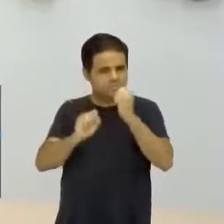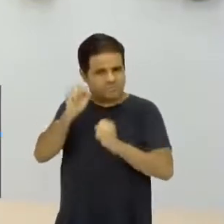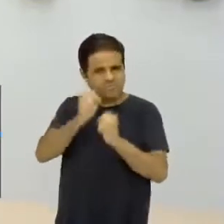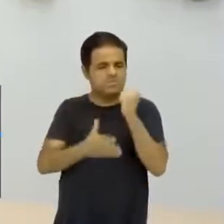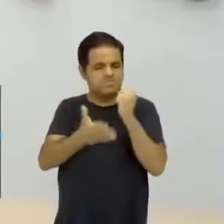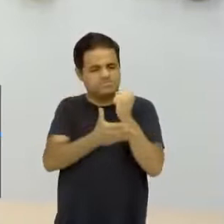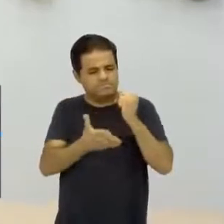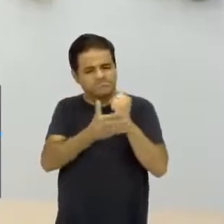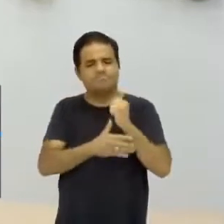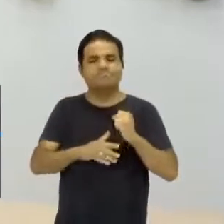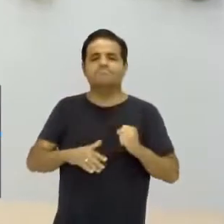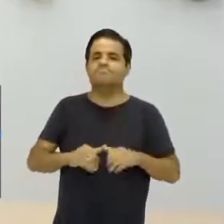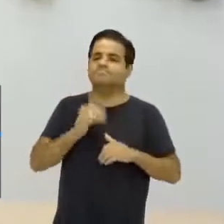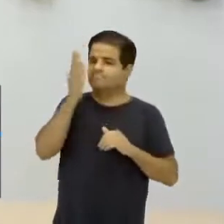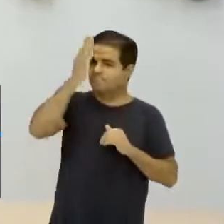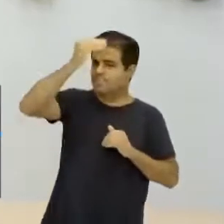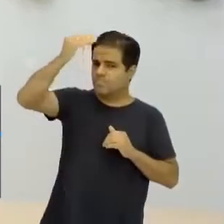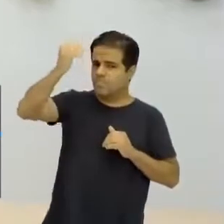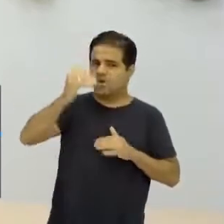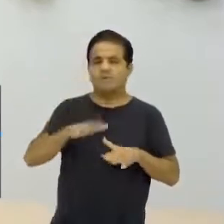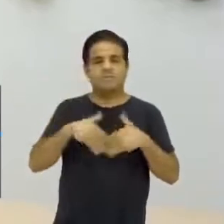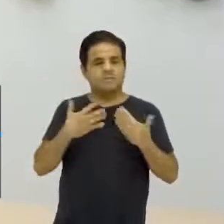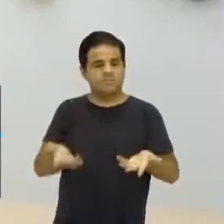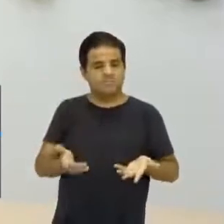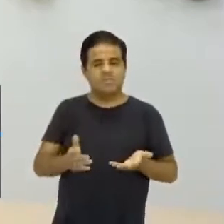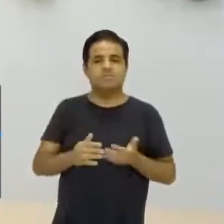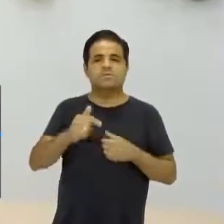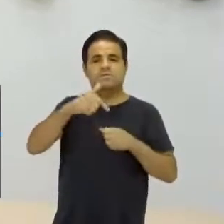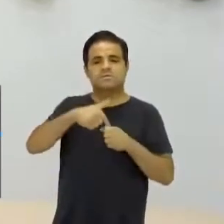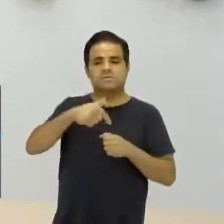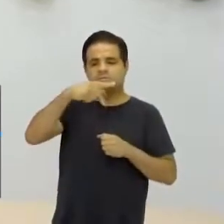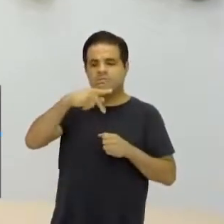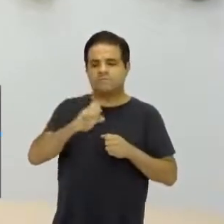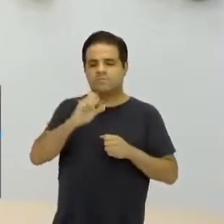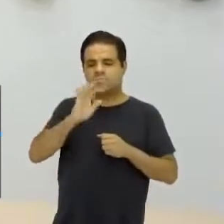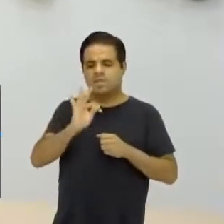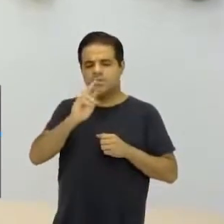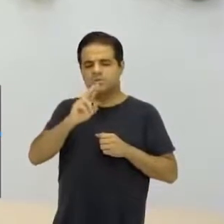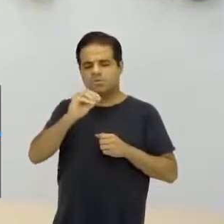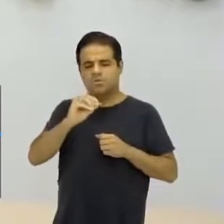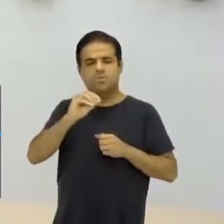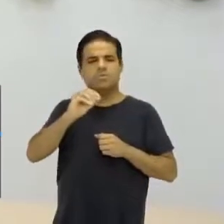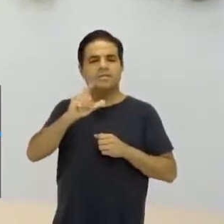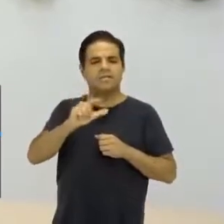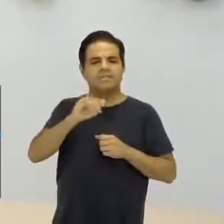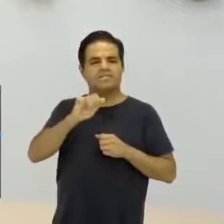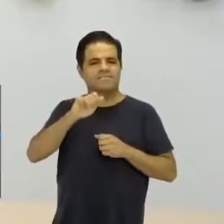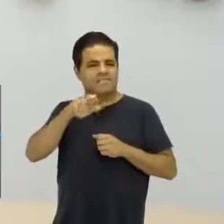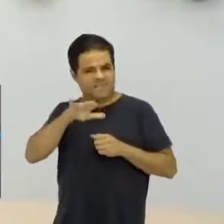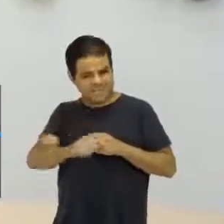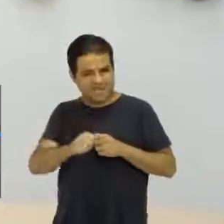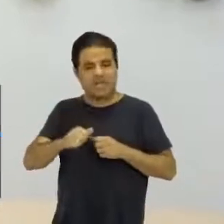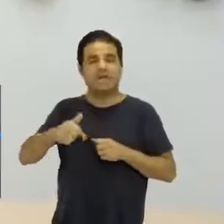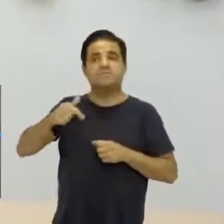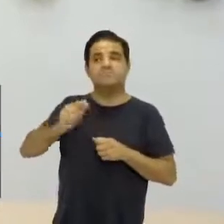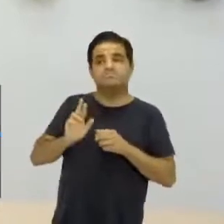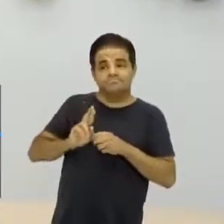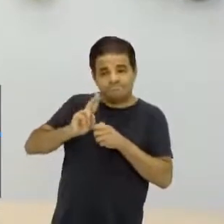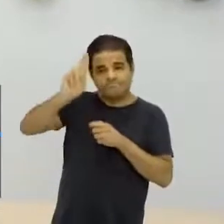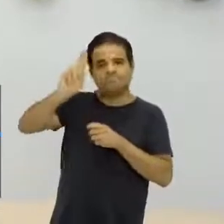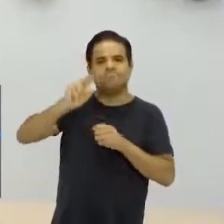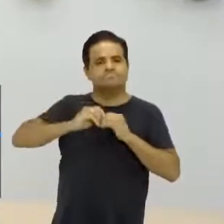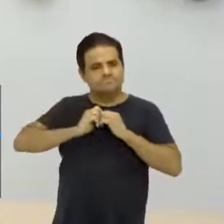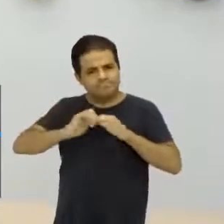base, né, que são as indústrias, por exemplo, uma indústria petrolífera que é responsável pelo petróleo, que dali vai